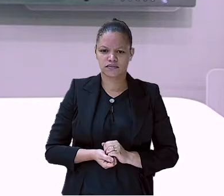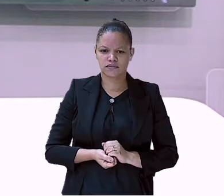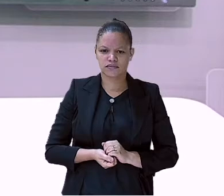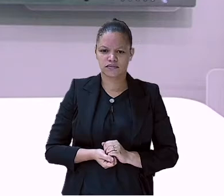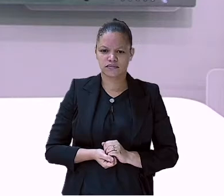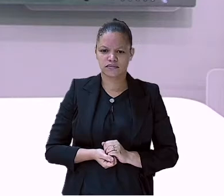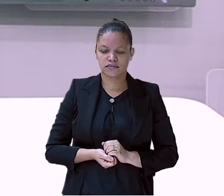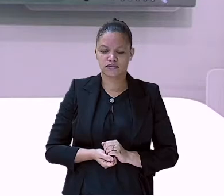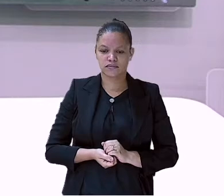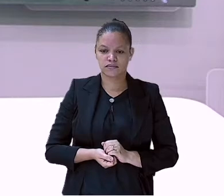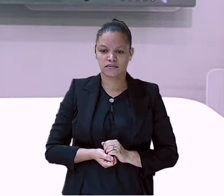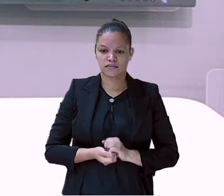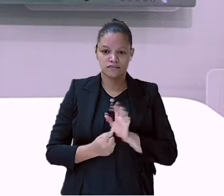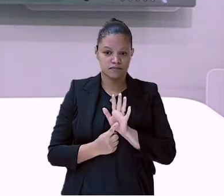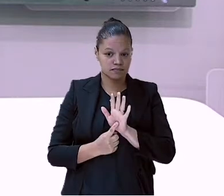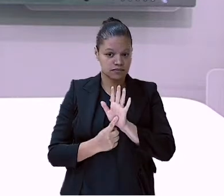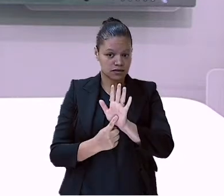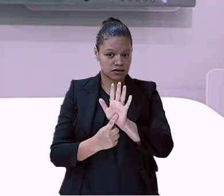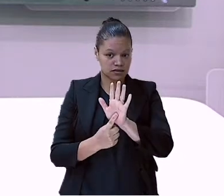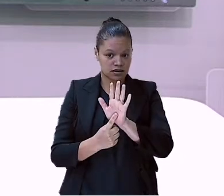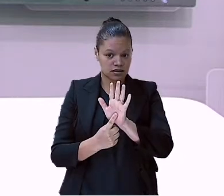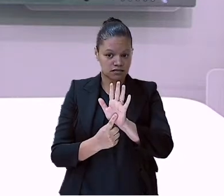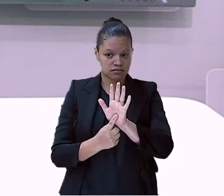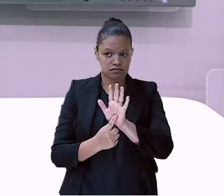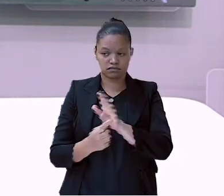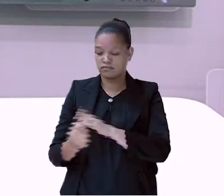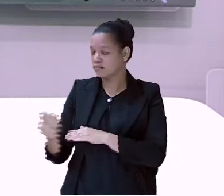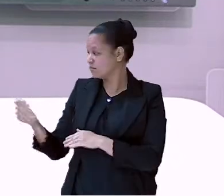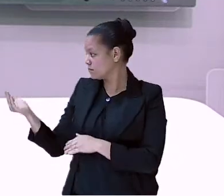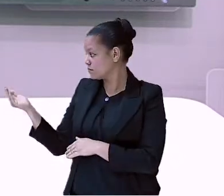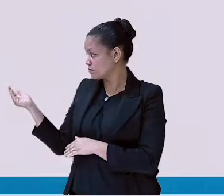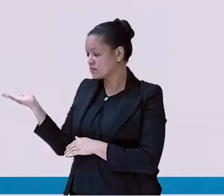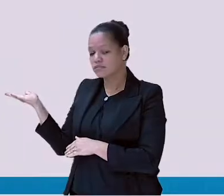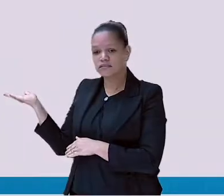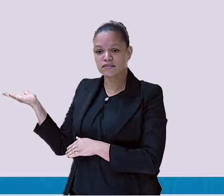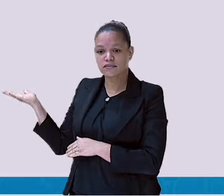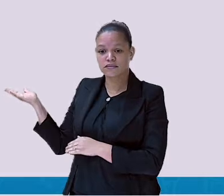Eu represento CM.